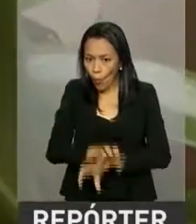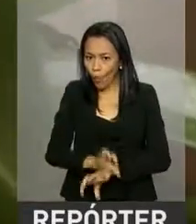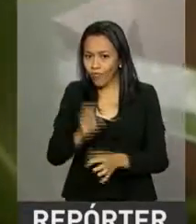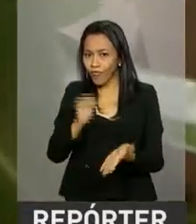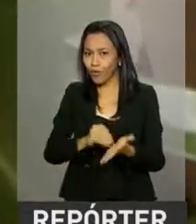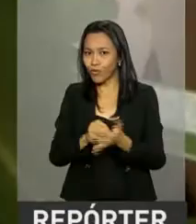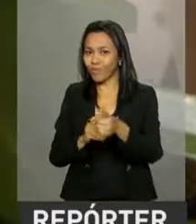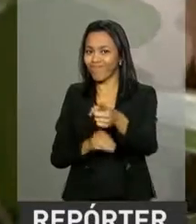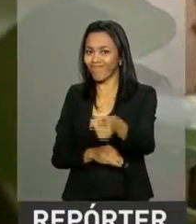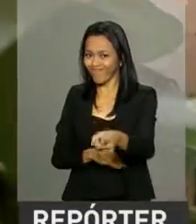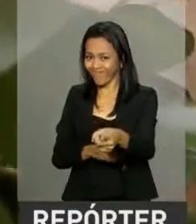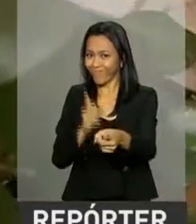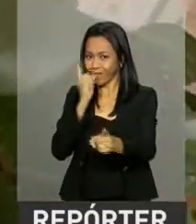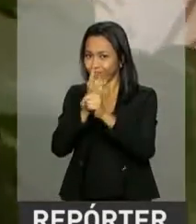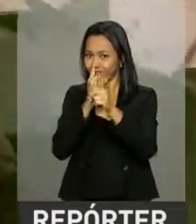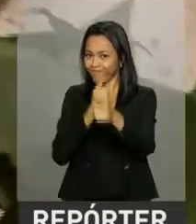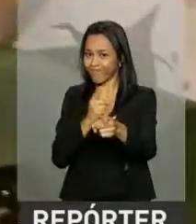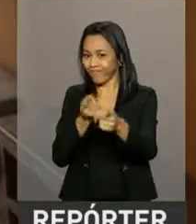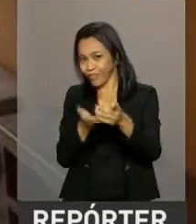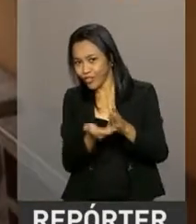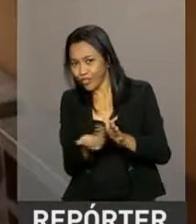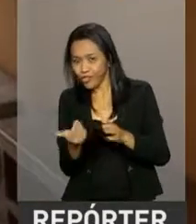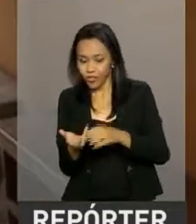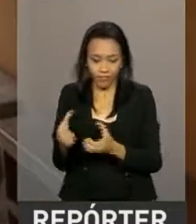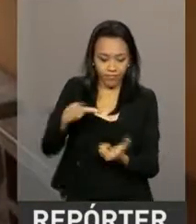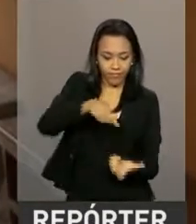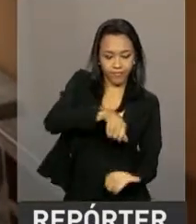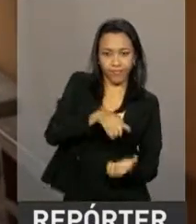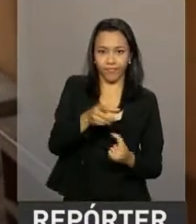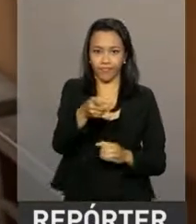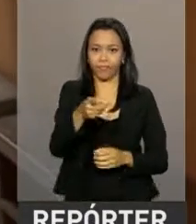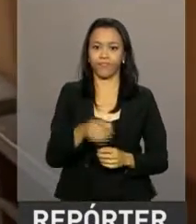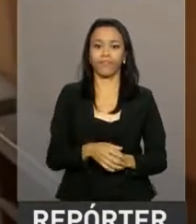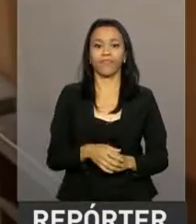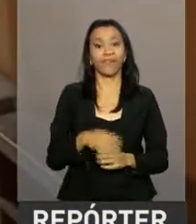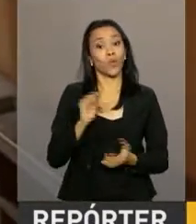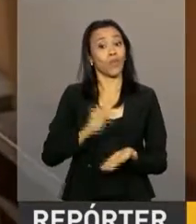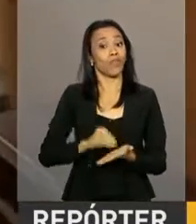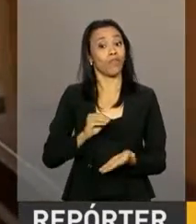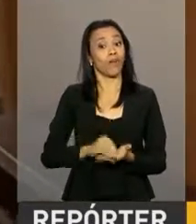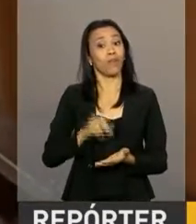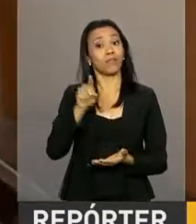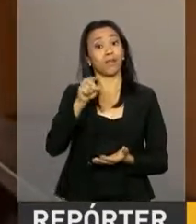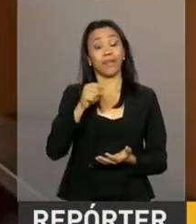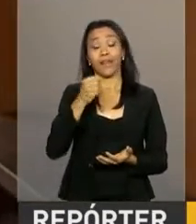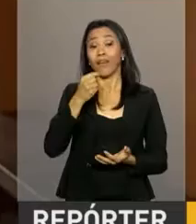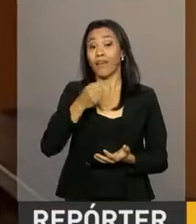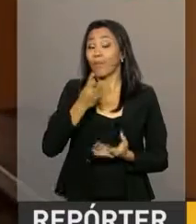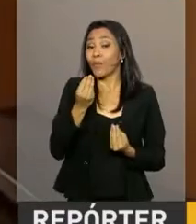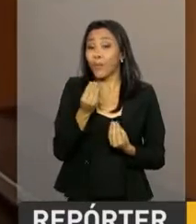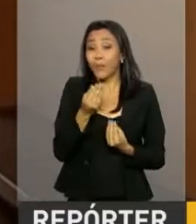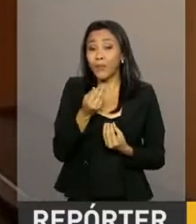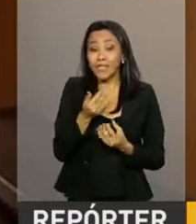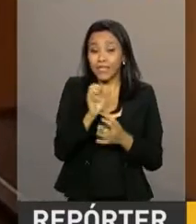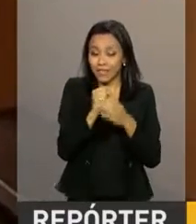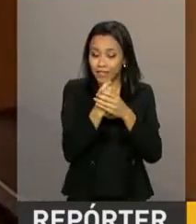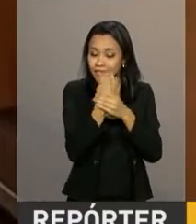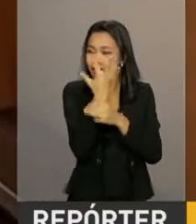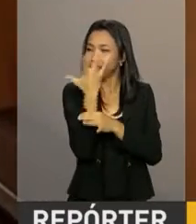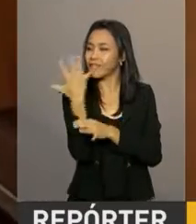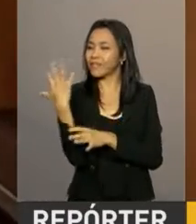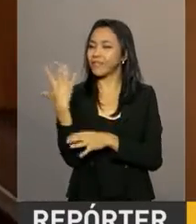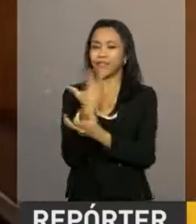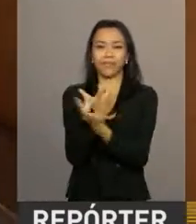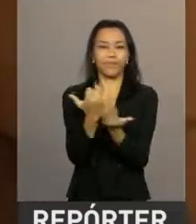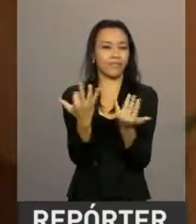esse pratinho, que agora sai de cena. É, a gente já viu que o que não falta são plantas para dar as boas-vindas para quem chega